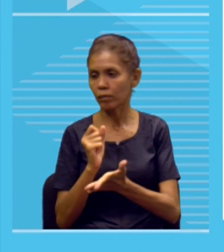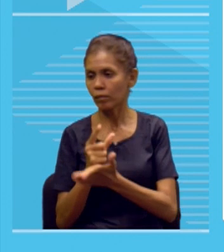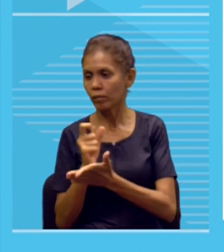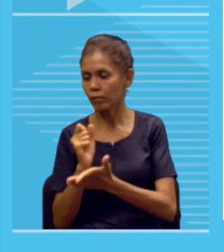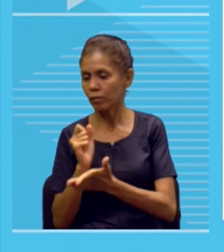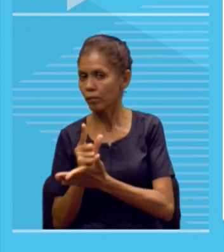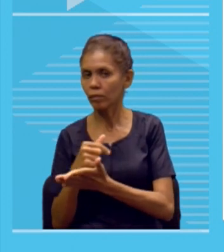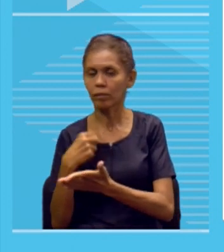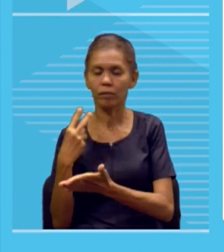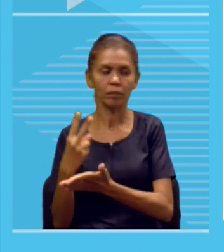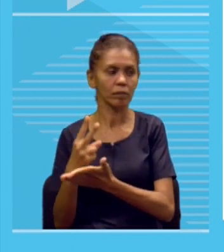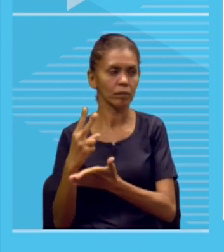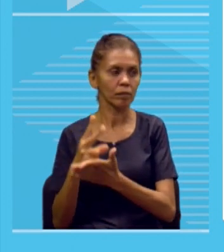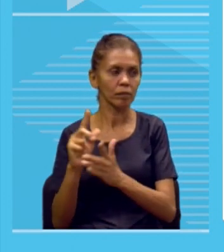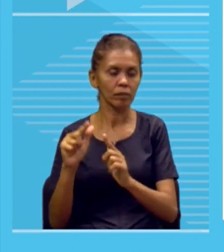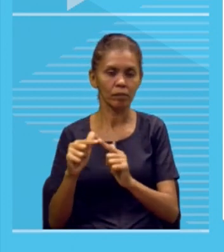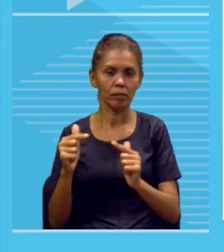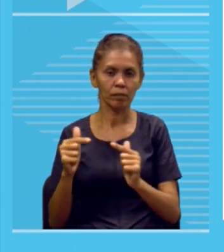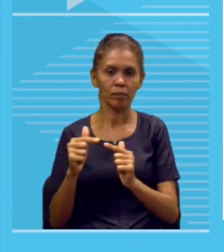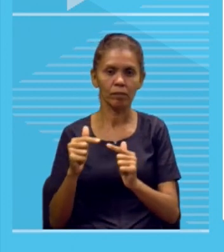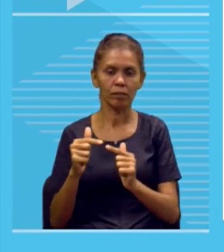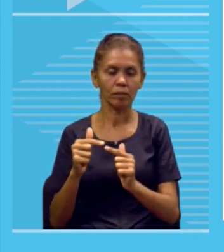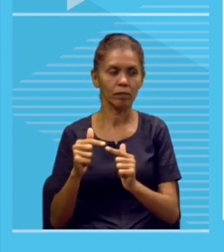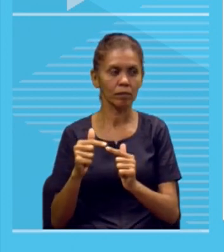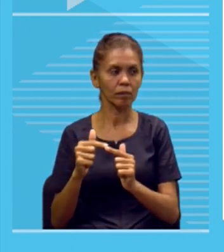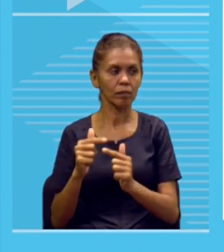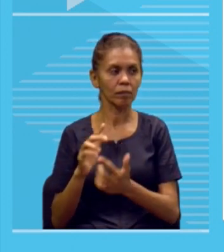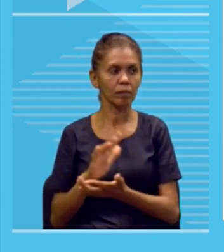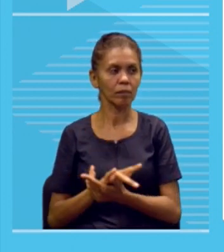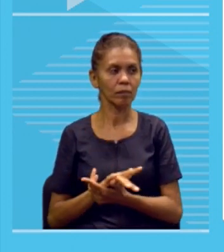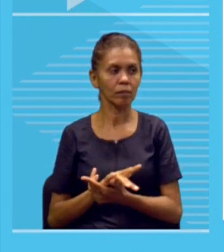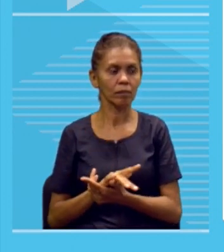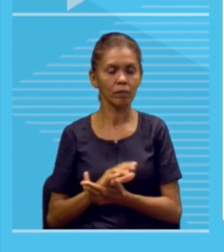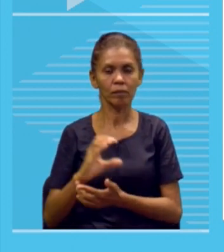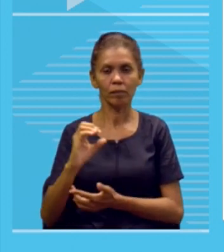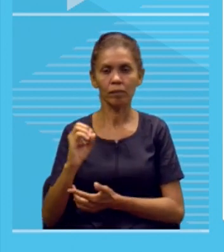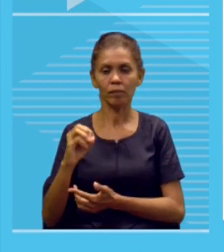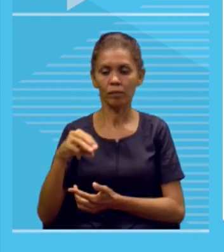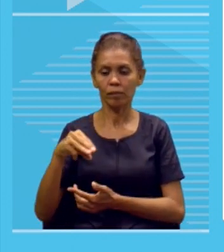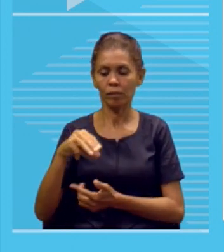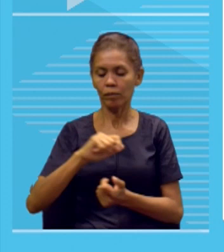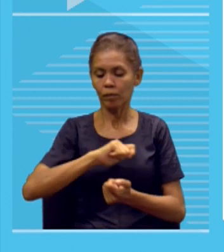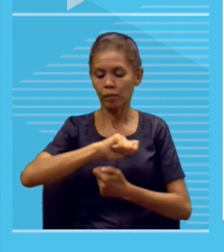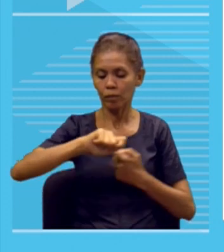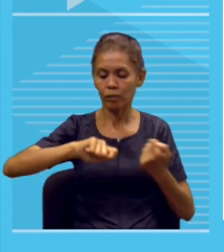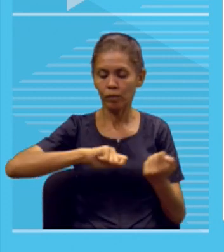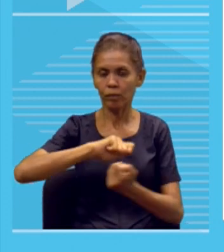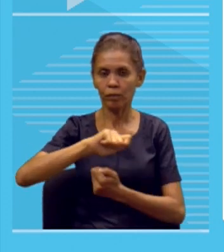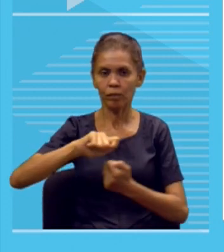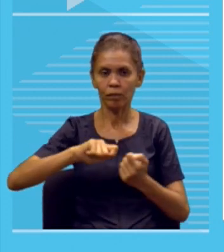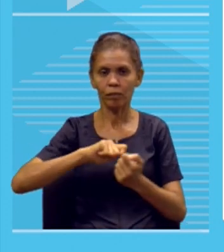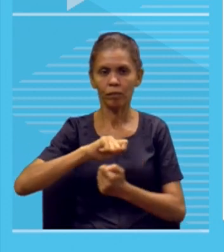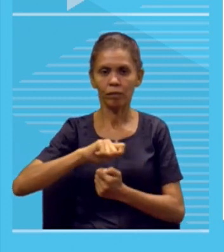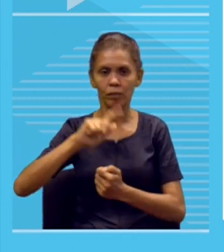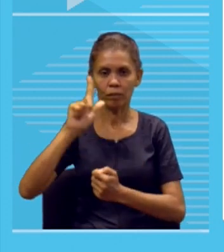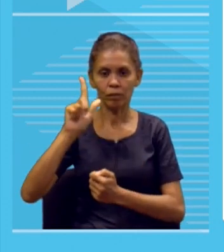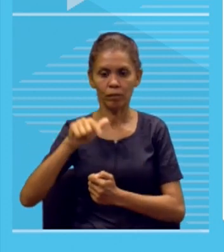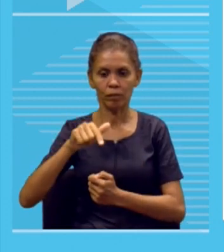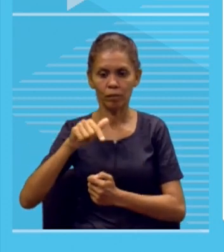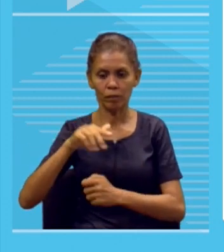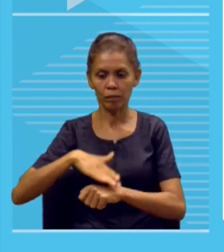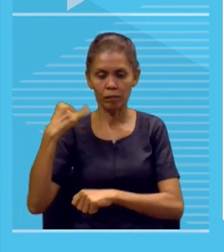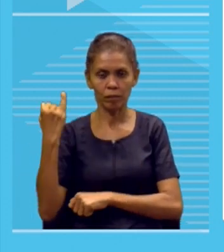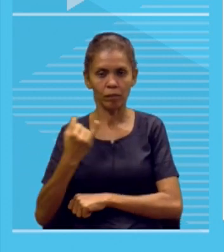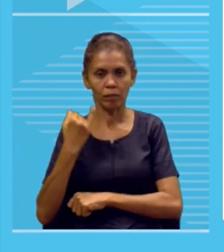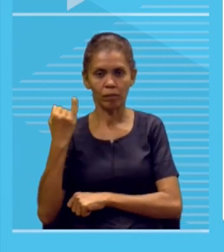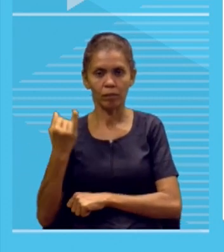para a gente dizer, né, que o comércio ele foi decisivo para a nossa urbanização, porque as pessoas elas tinham